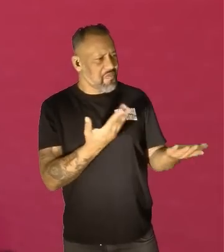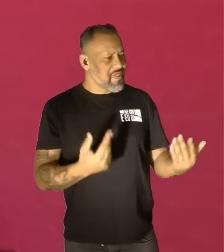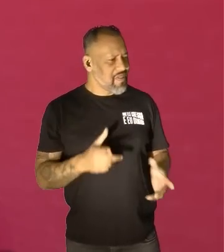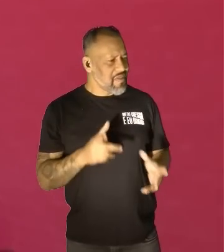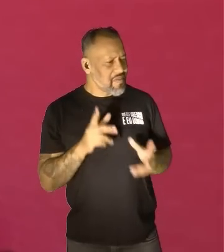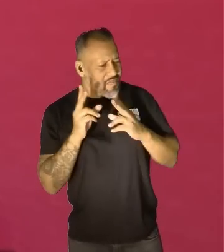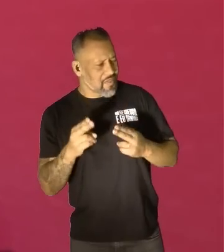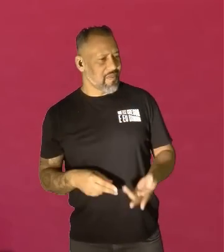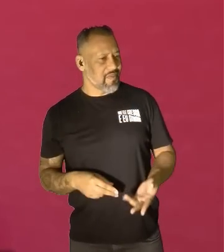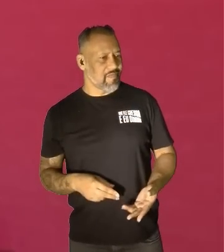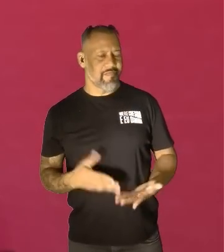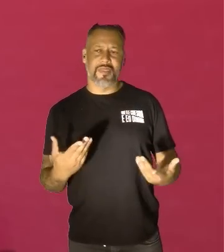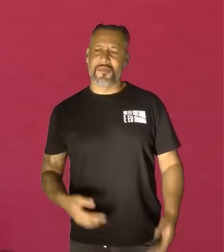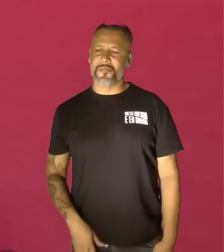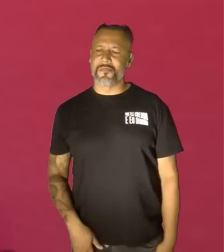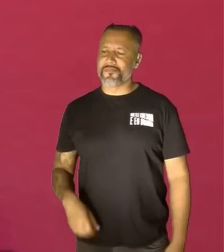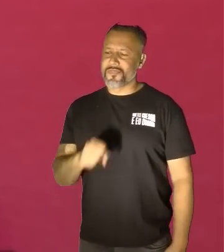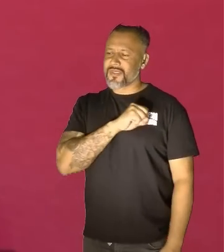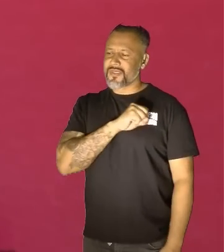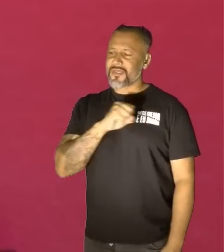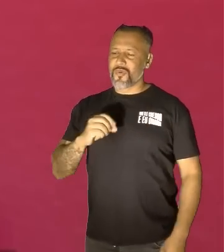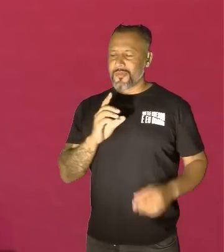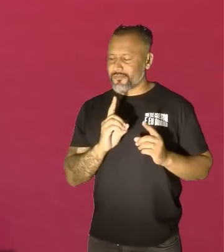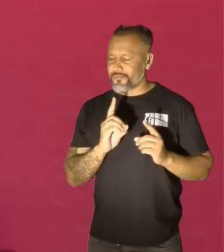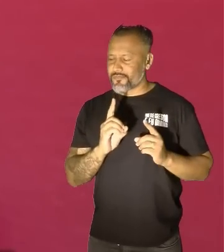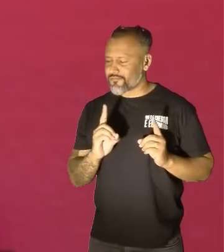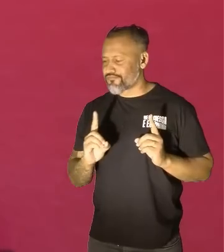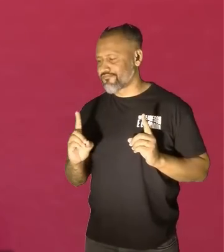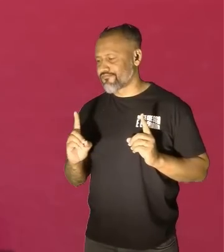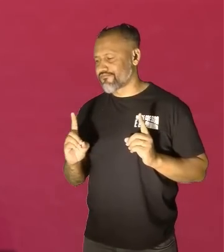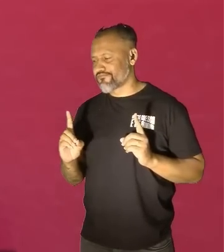Samuel volta, mas será que Samuel dormiu?